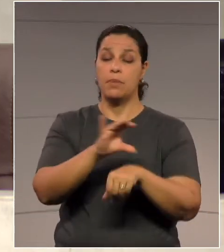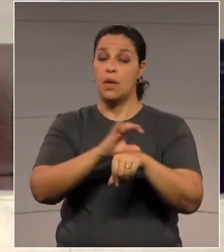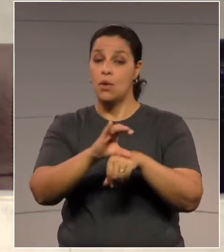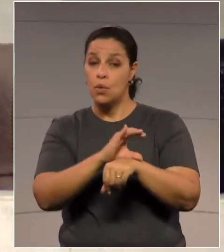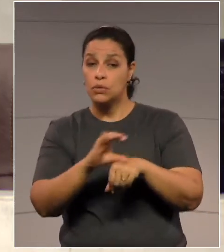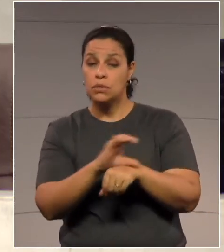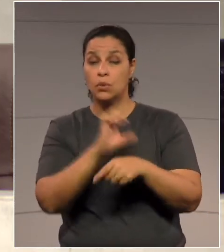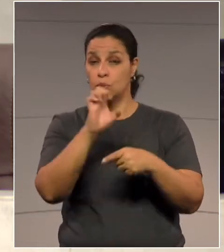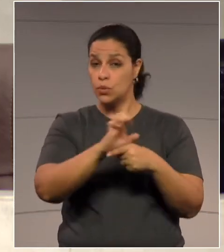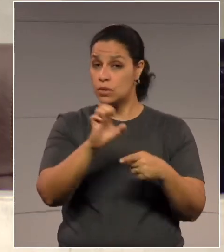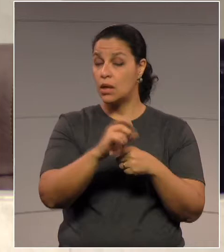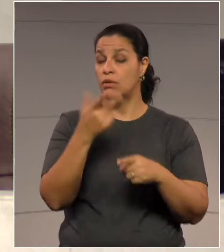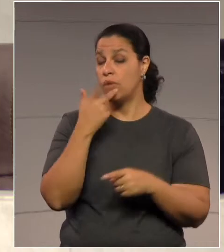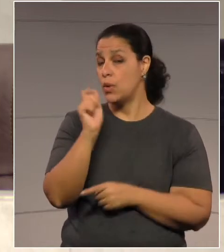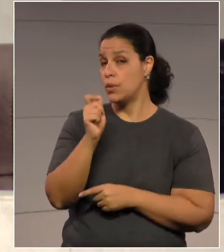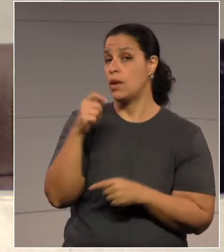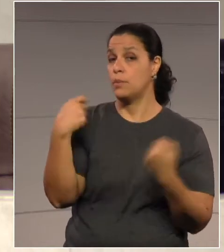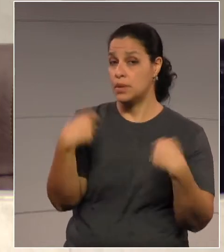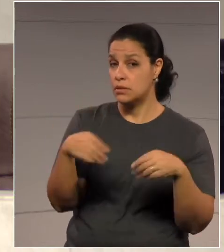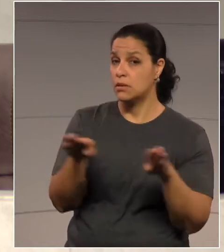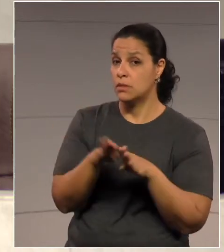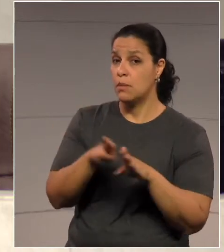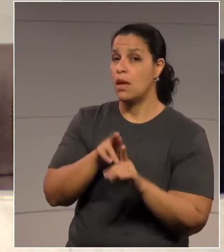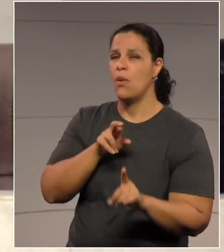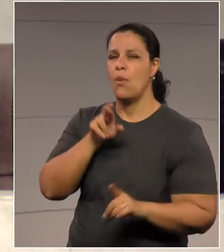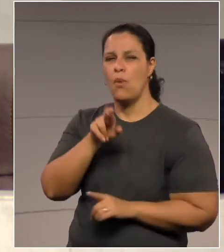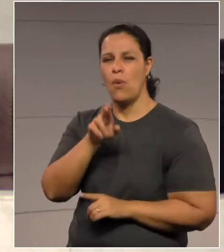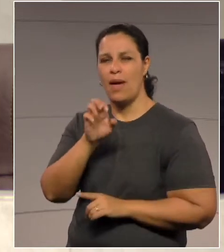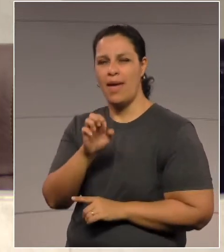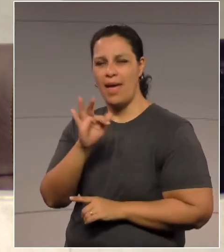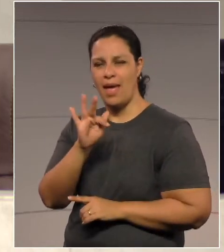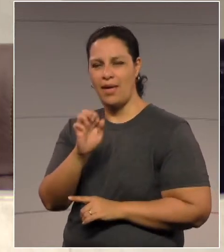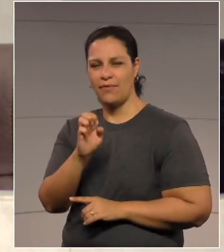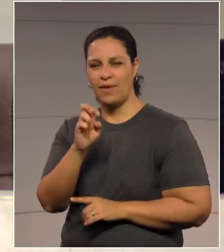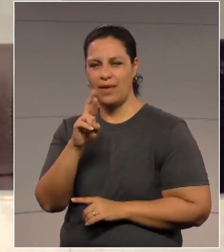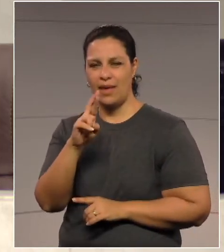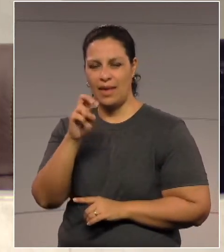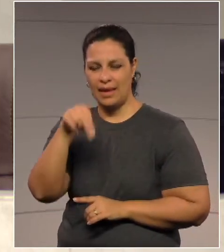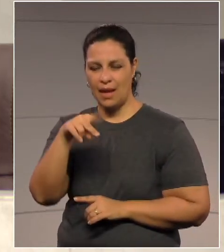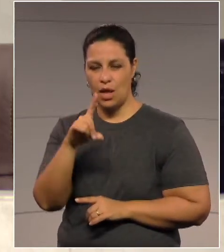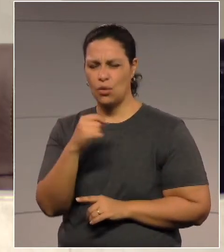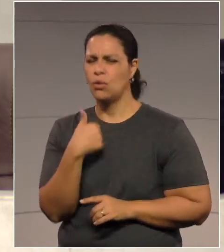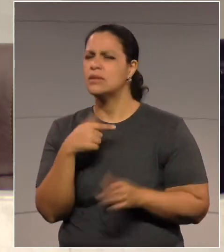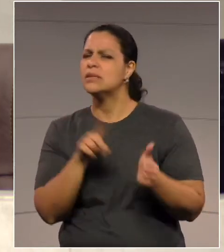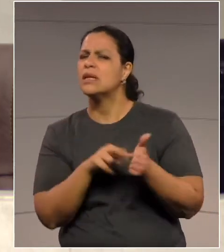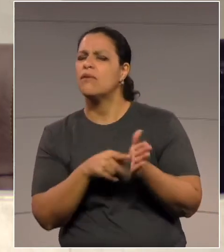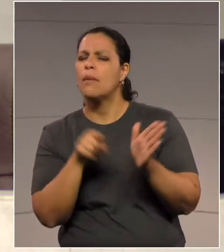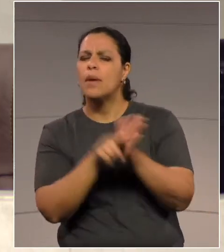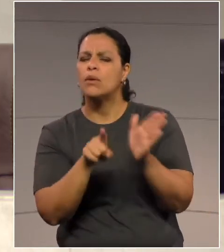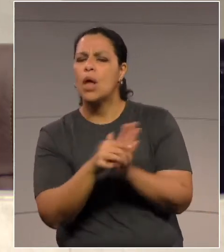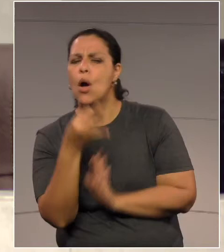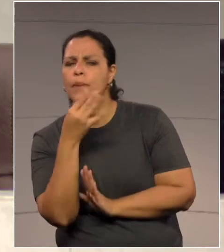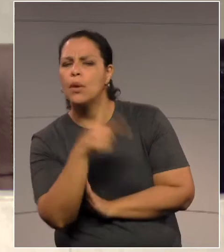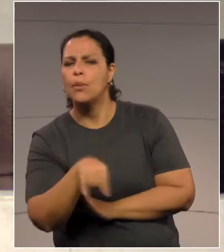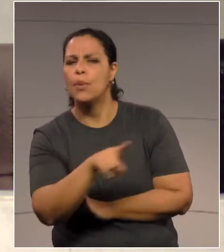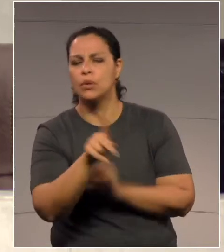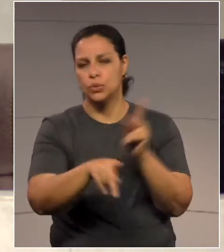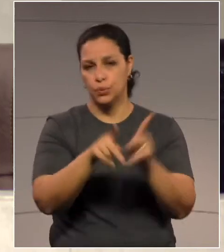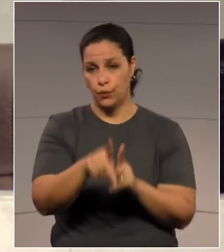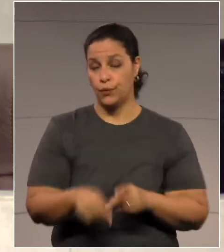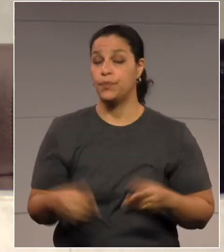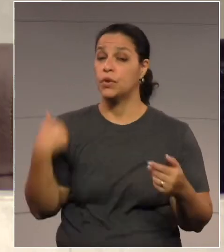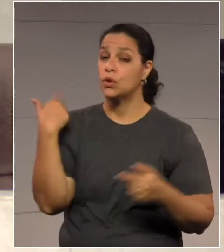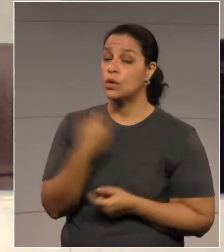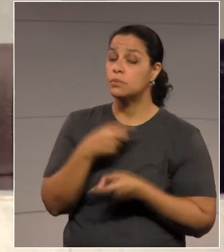do Estado obriga, né? Obriga que haja um referendo, né? Que a população possa se manifestar. O que eu percebo é